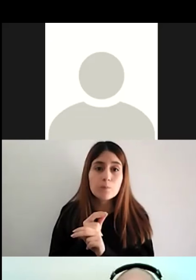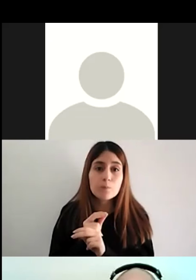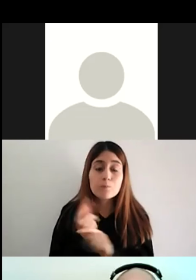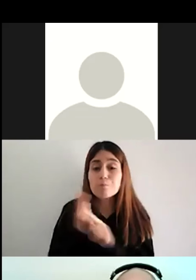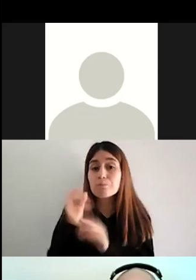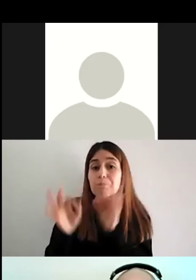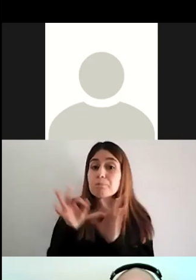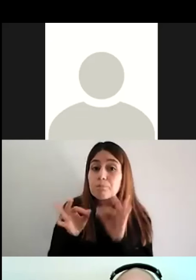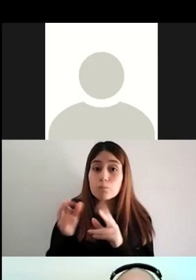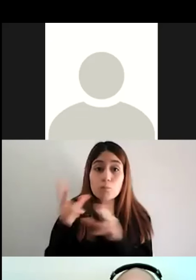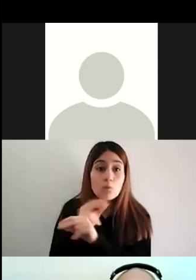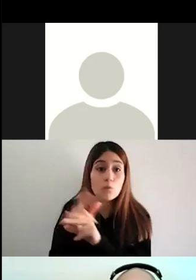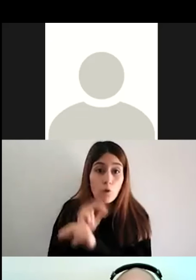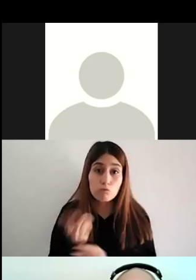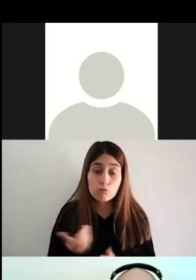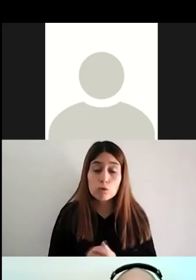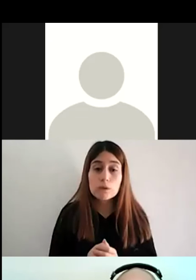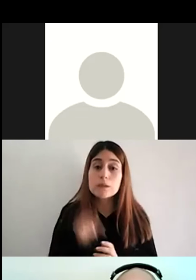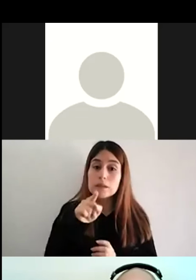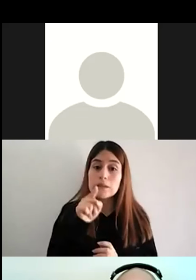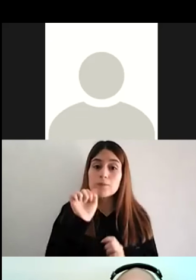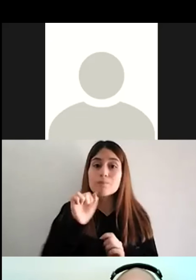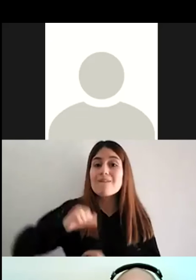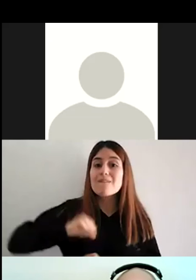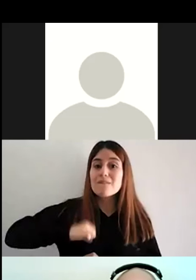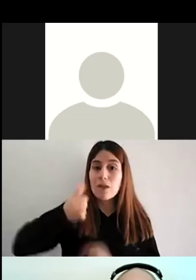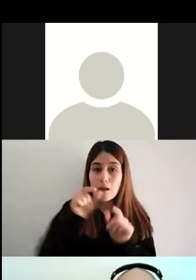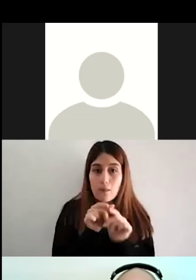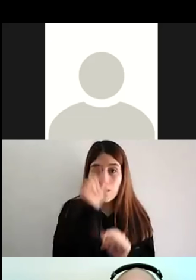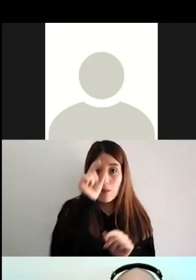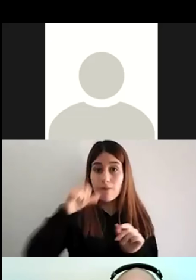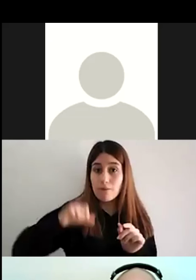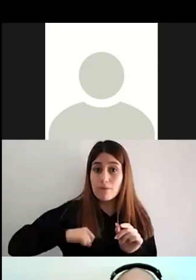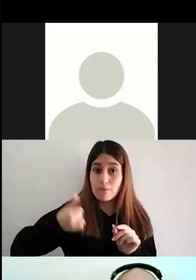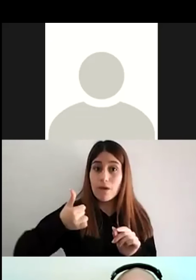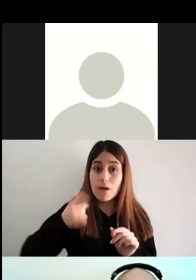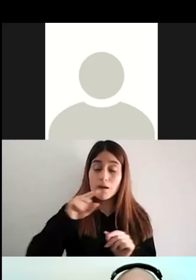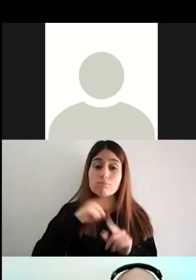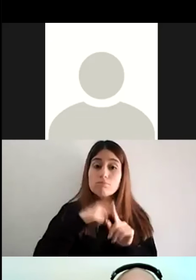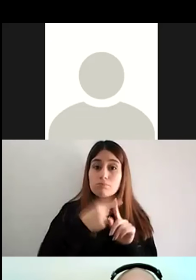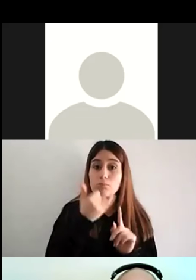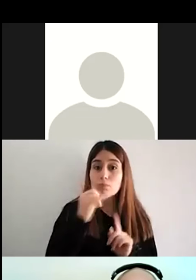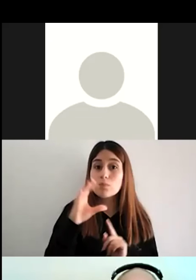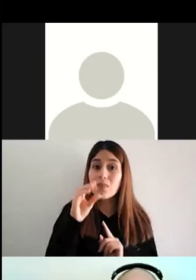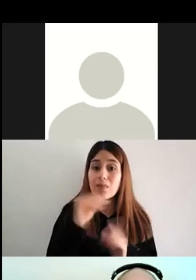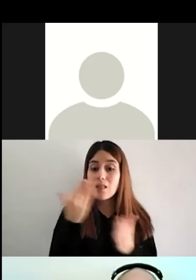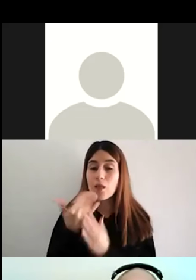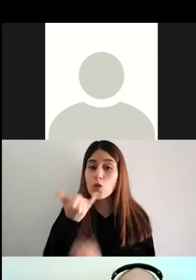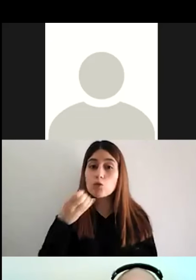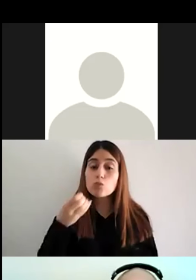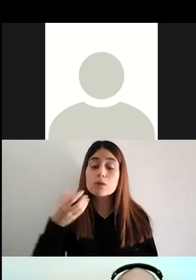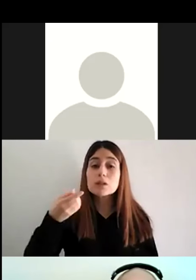indicações terapêuticas. E estas são as barras a verde. Como podem ver, a partir de 2010 a 2019 foi